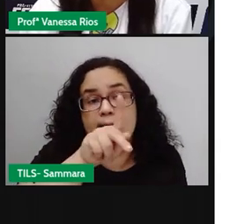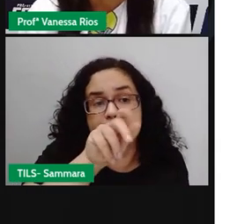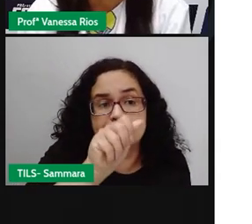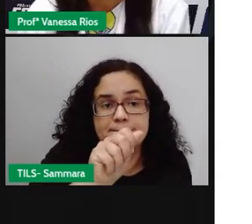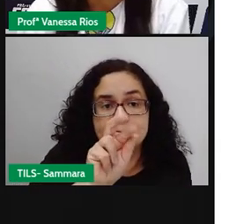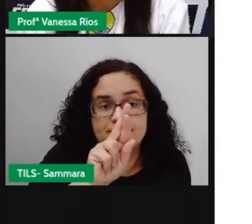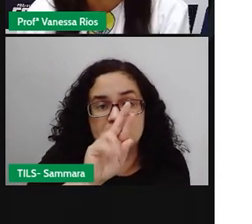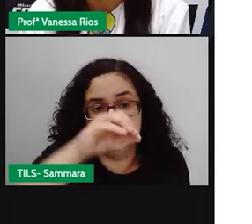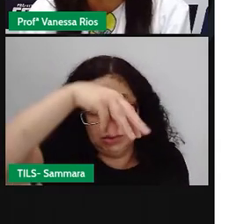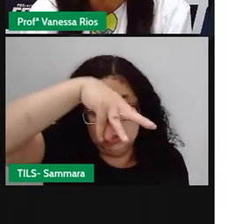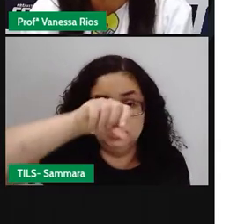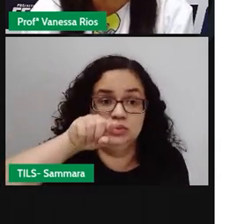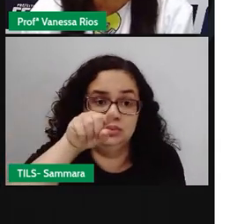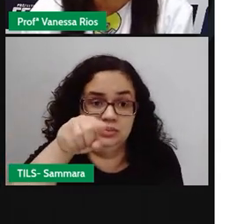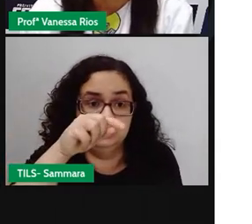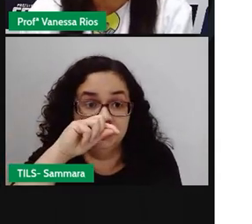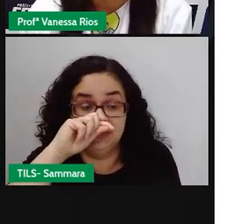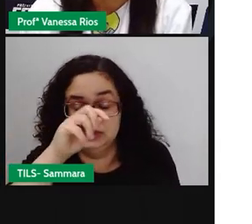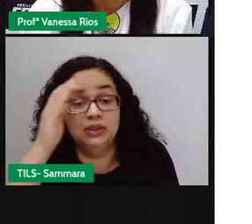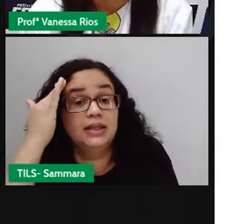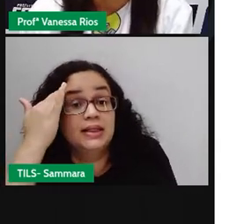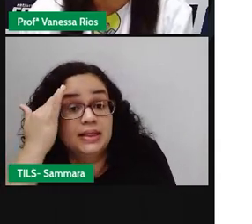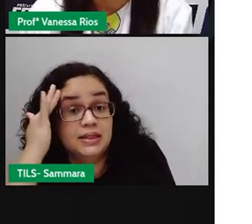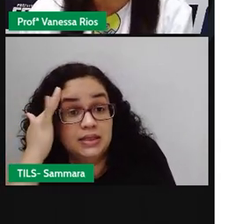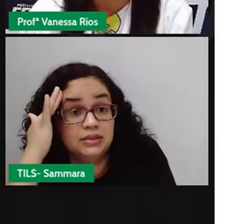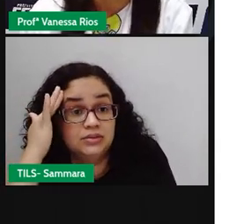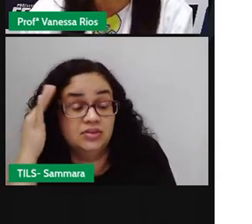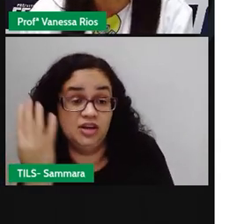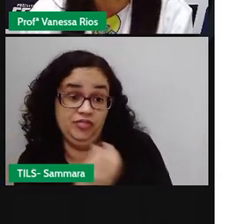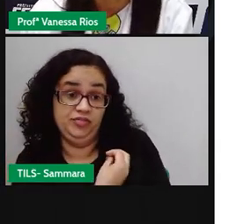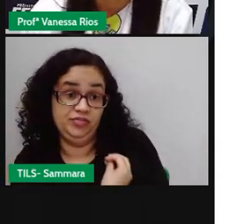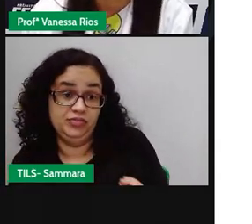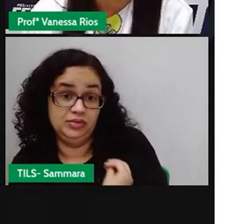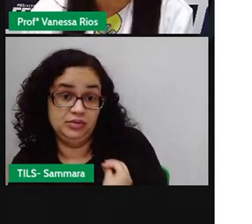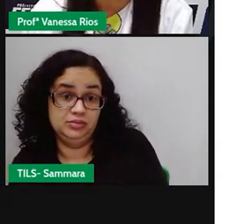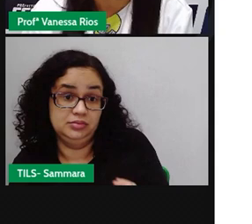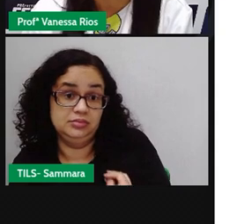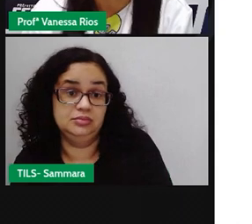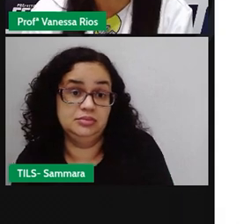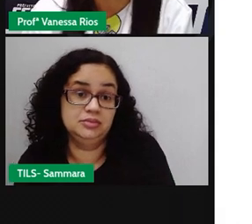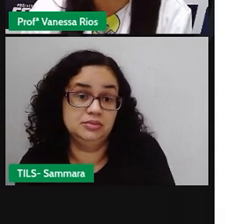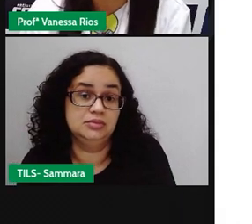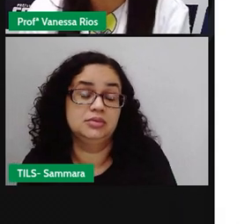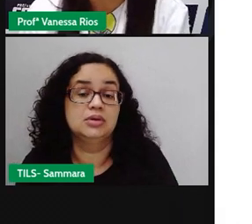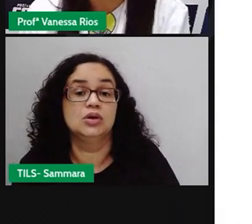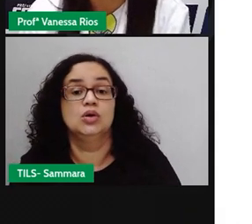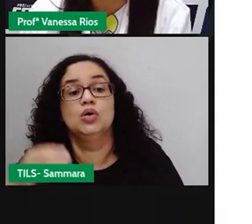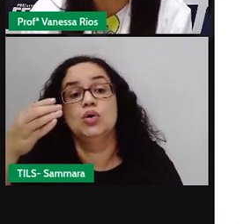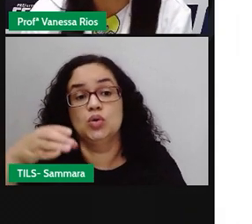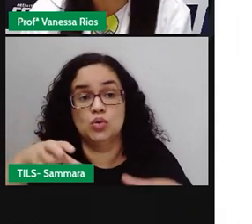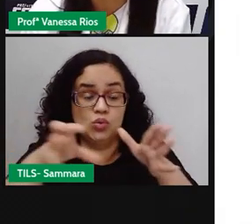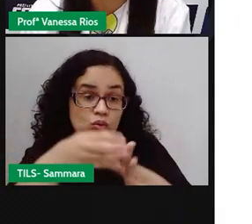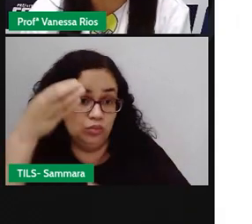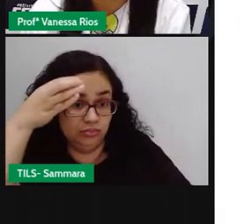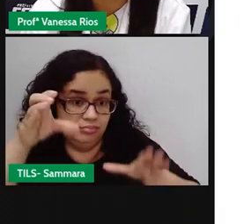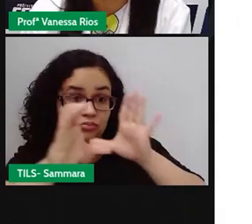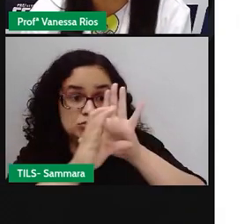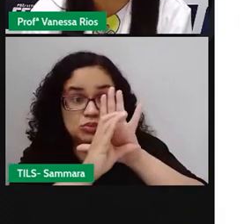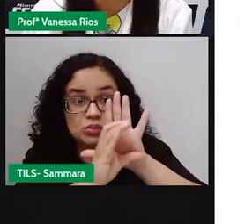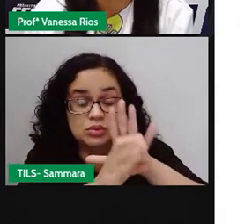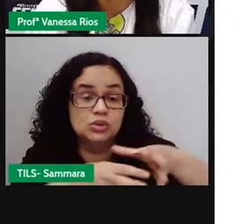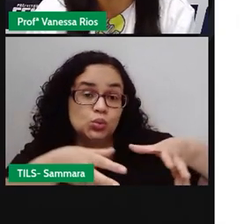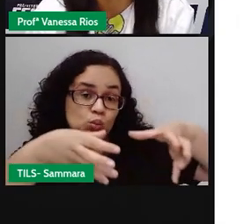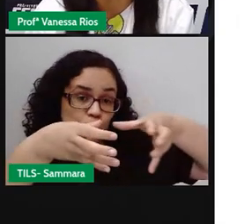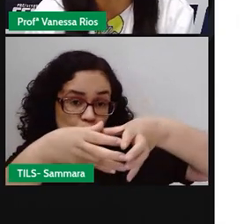patrimônio imaterial já compreende as expressões de vida e de tradições das comunidades, dos